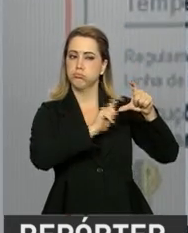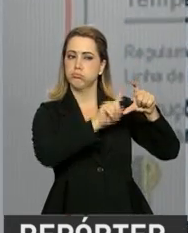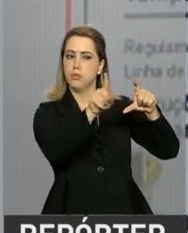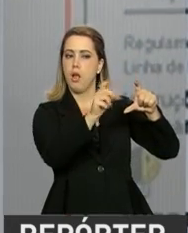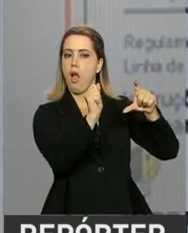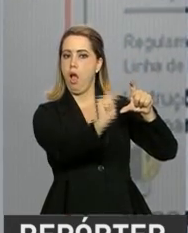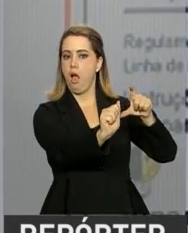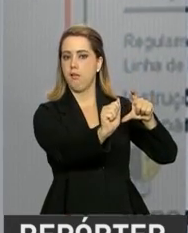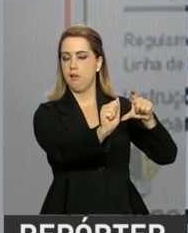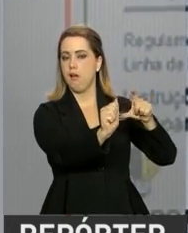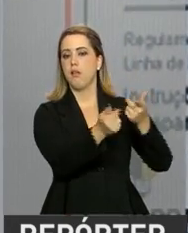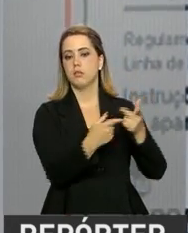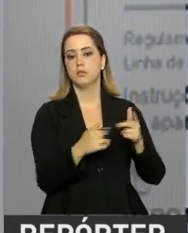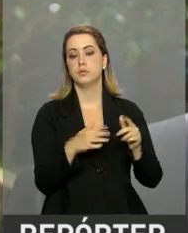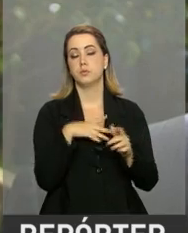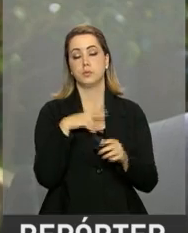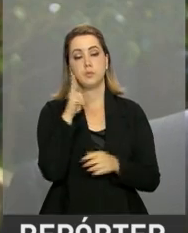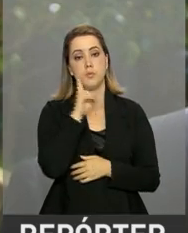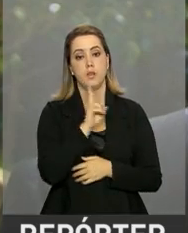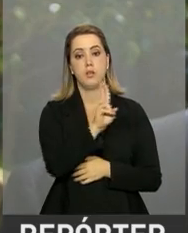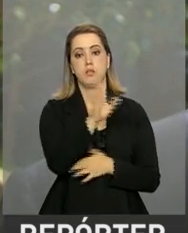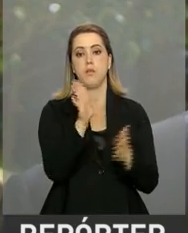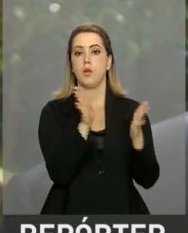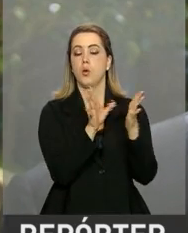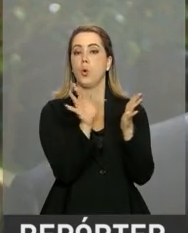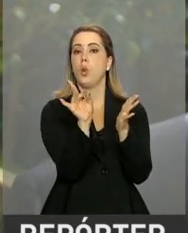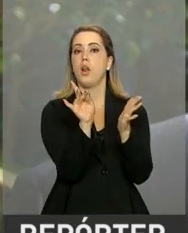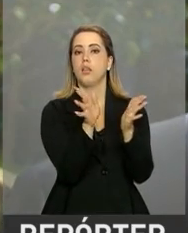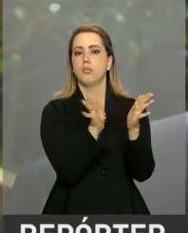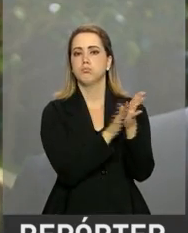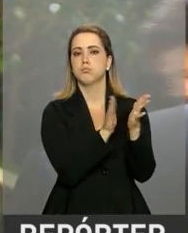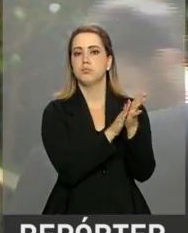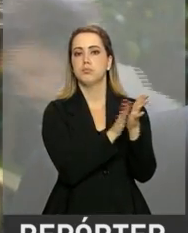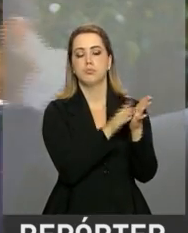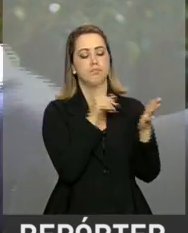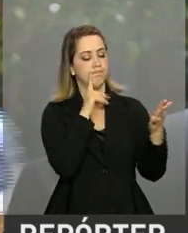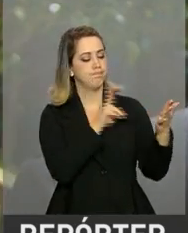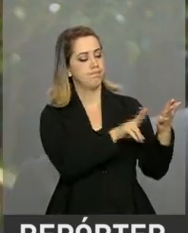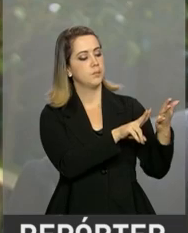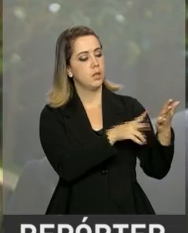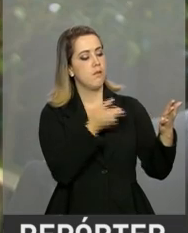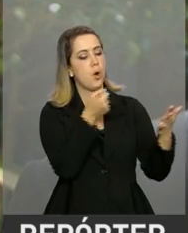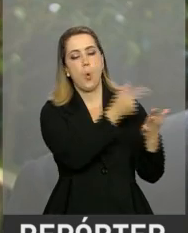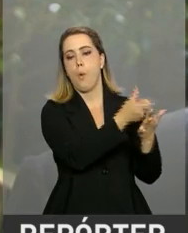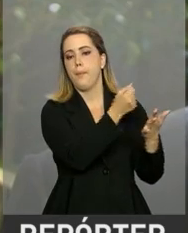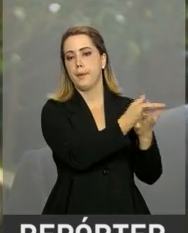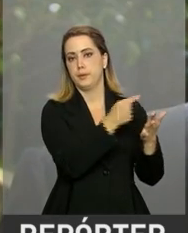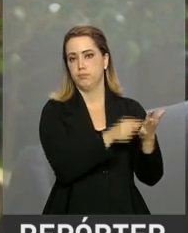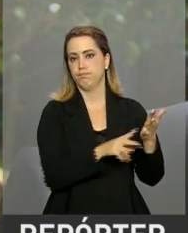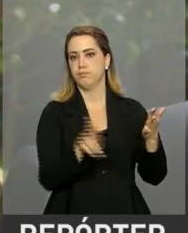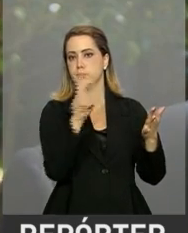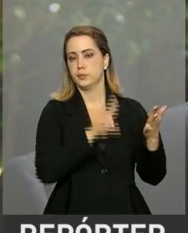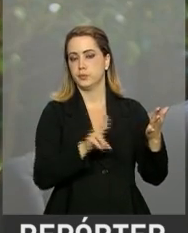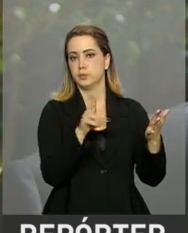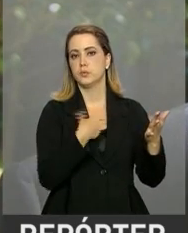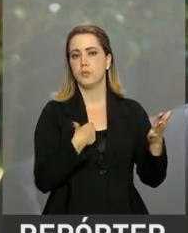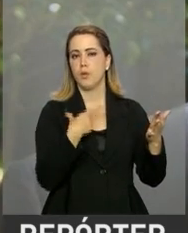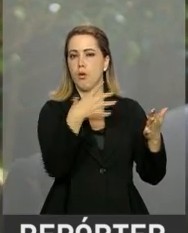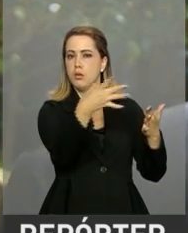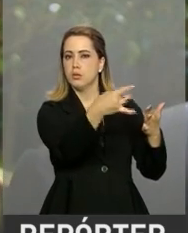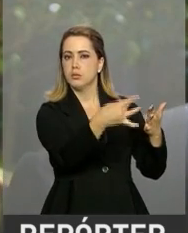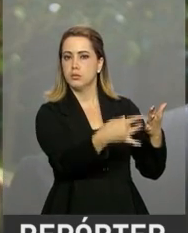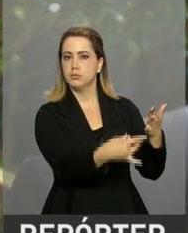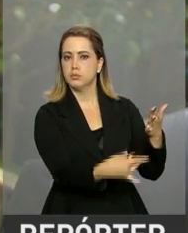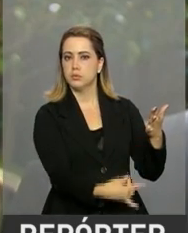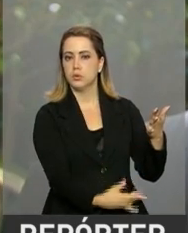pelos produtos aquela etiqueta colorida que tá colada nos eletrodomésticos no momento da compra que o consumidor utiliza classifica os produtos